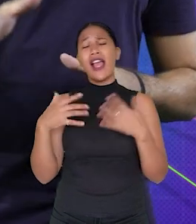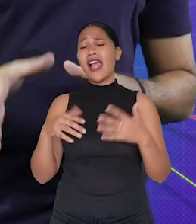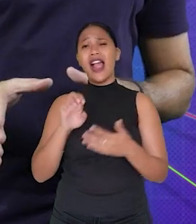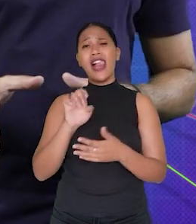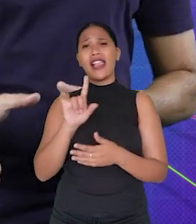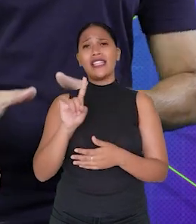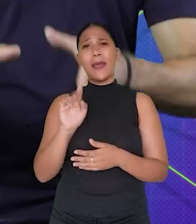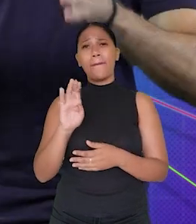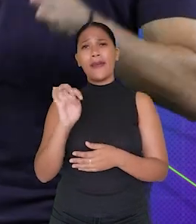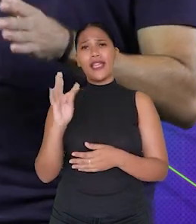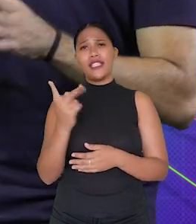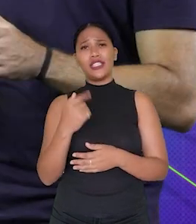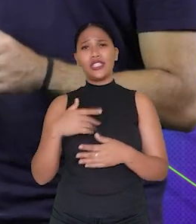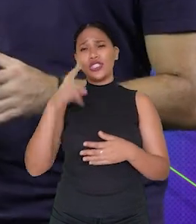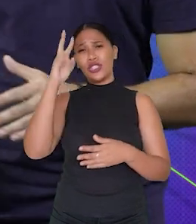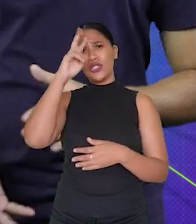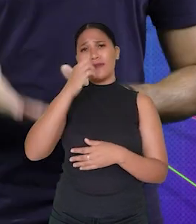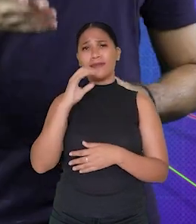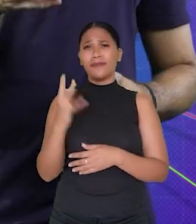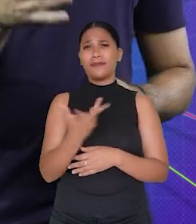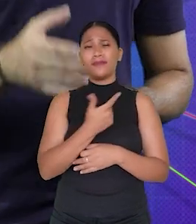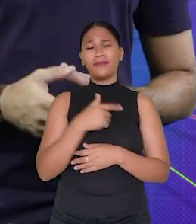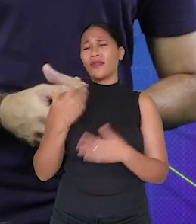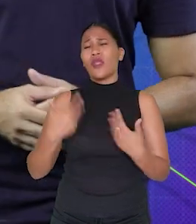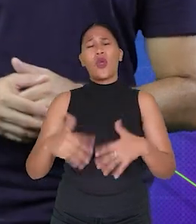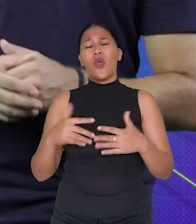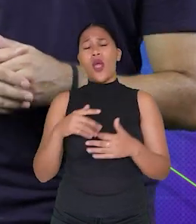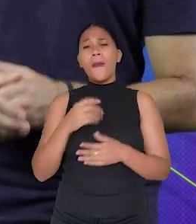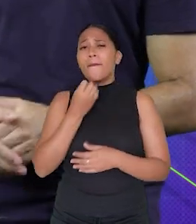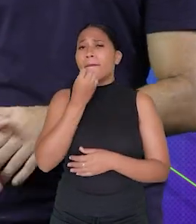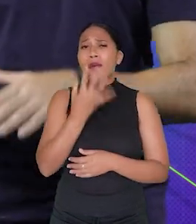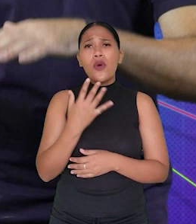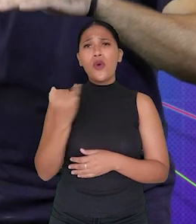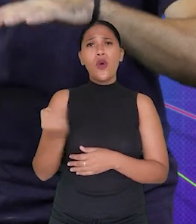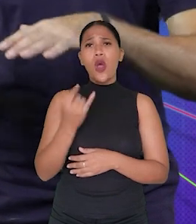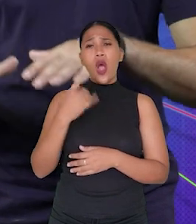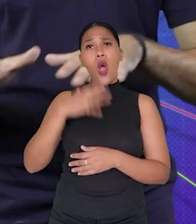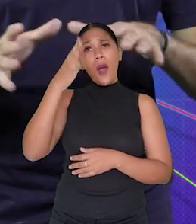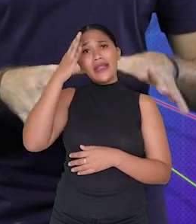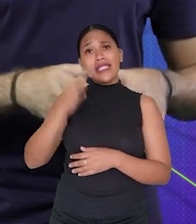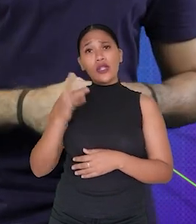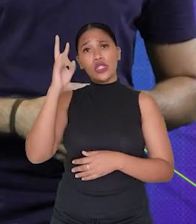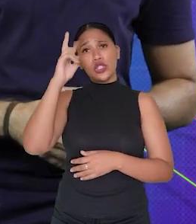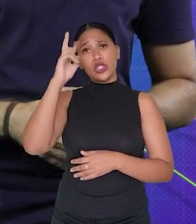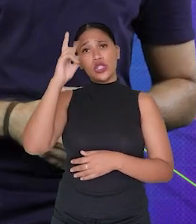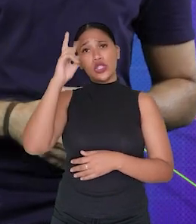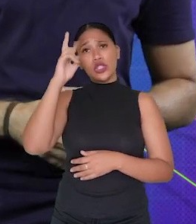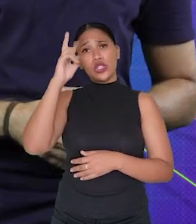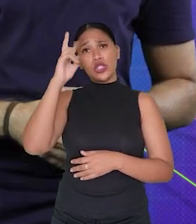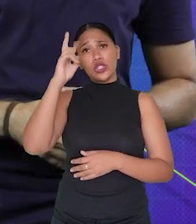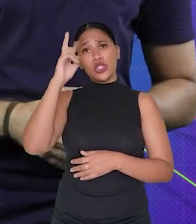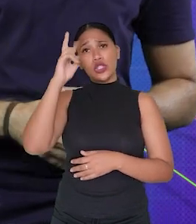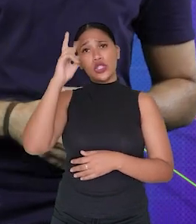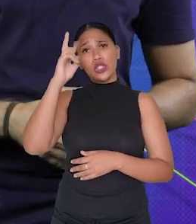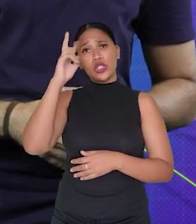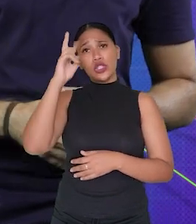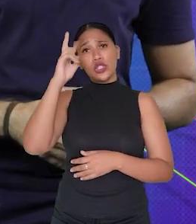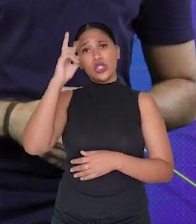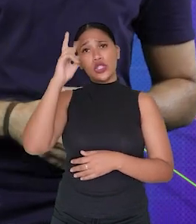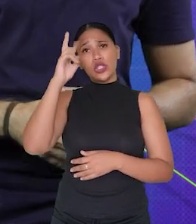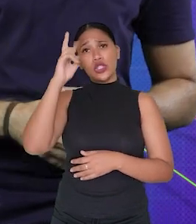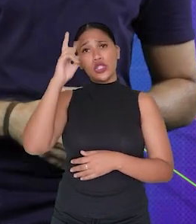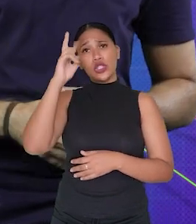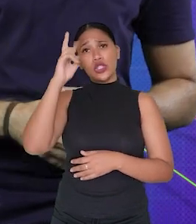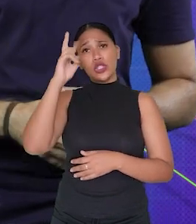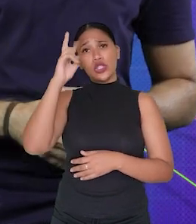e com um arco de personagem bem desenvolvido que é fundamental para a narrativa e para a compreensão da história. Imagem da personagem Elizabeth,